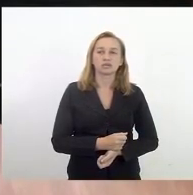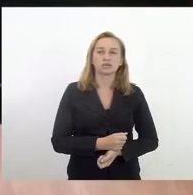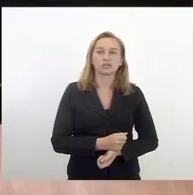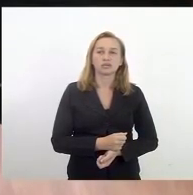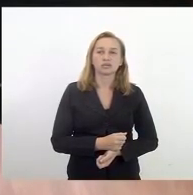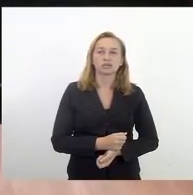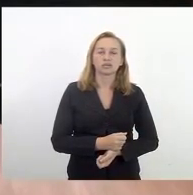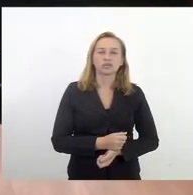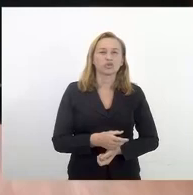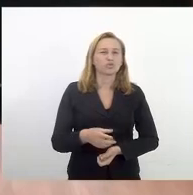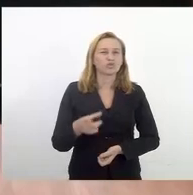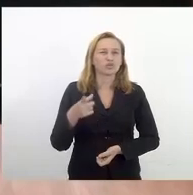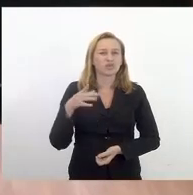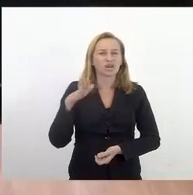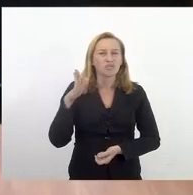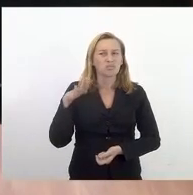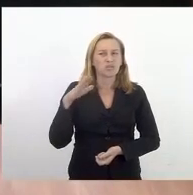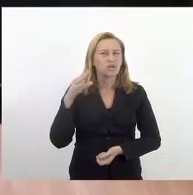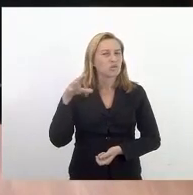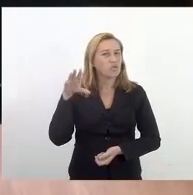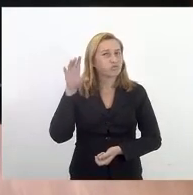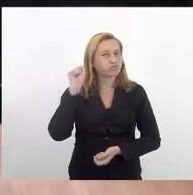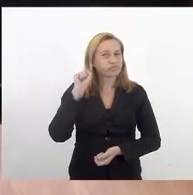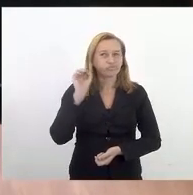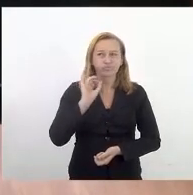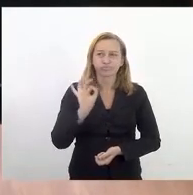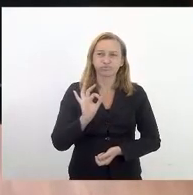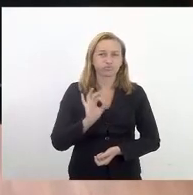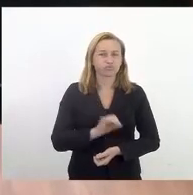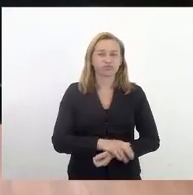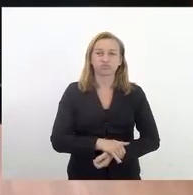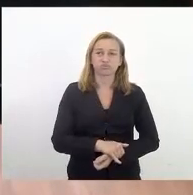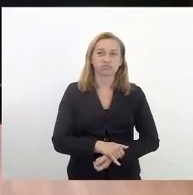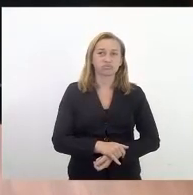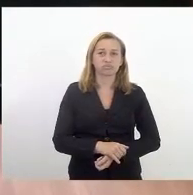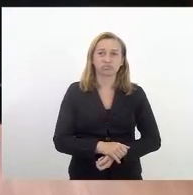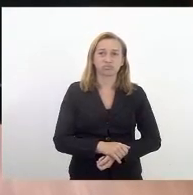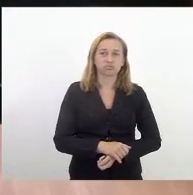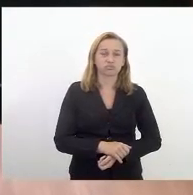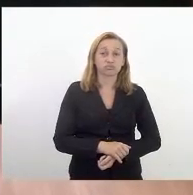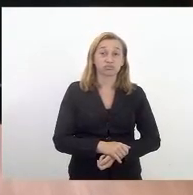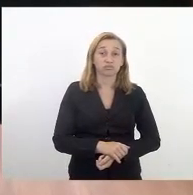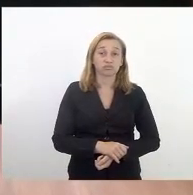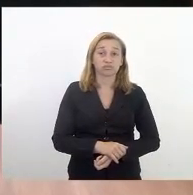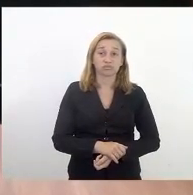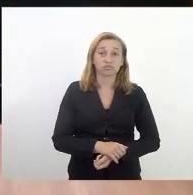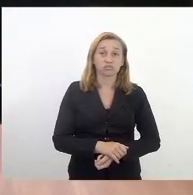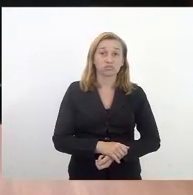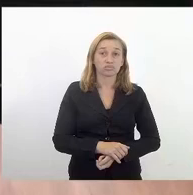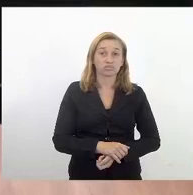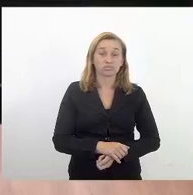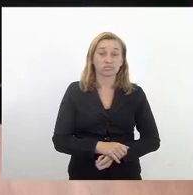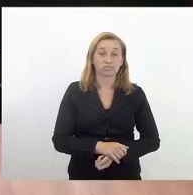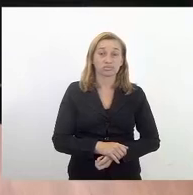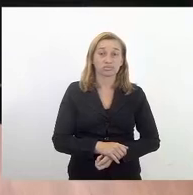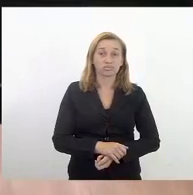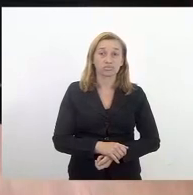não tá muito baixo Samuel A o sistema